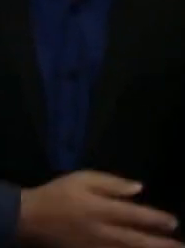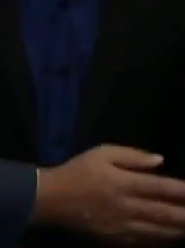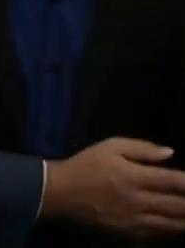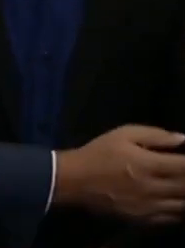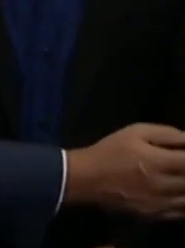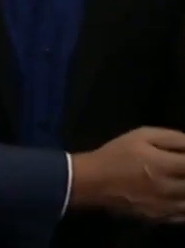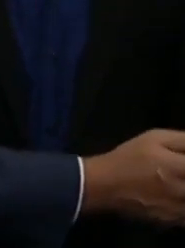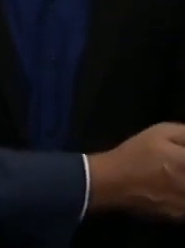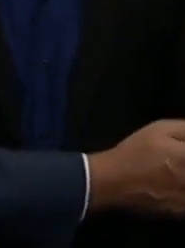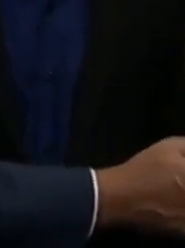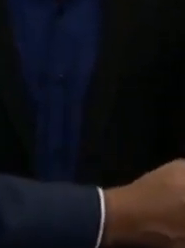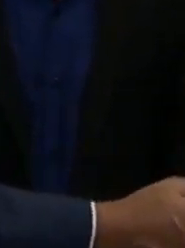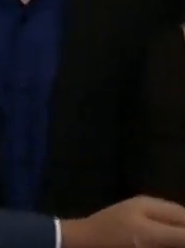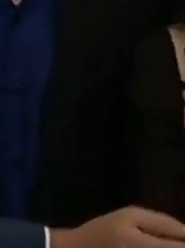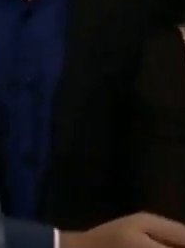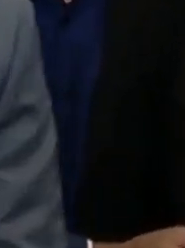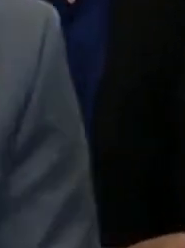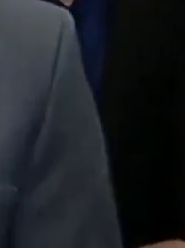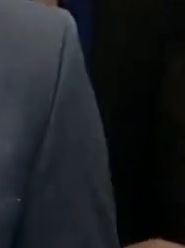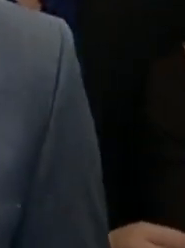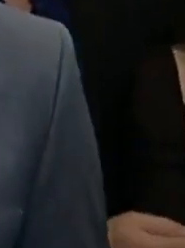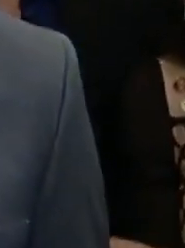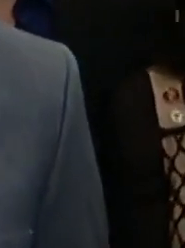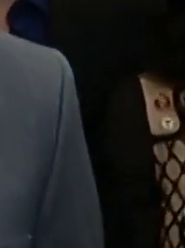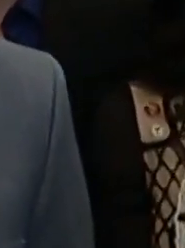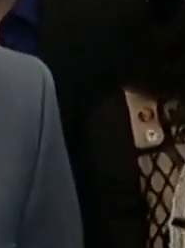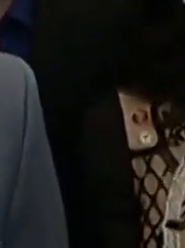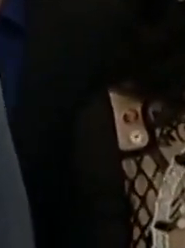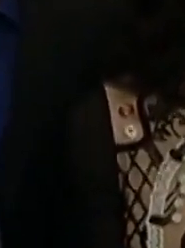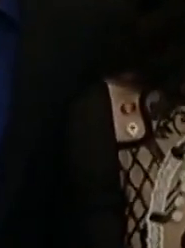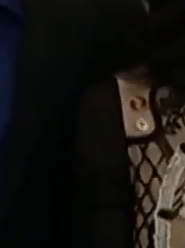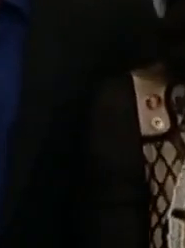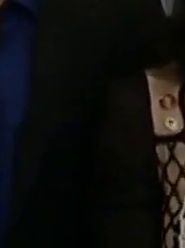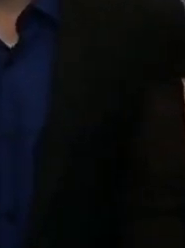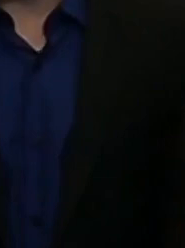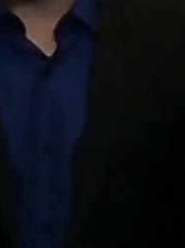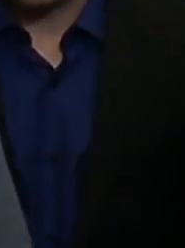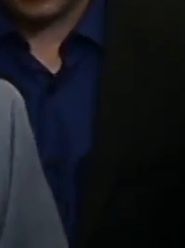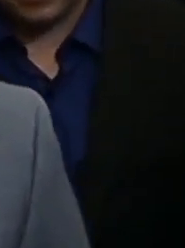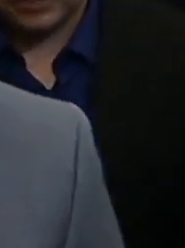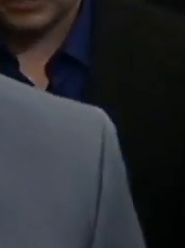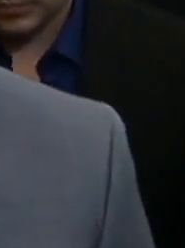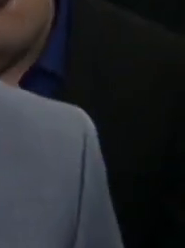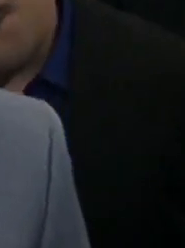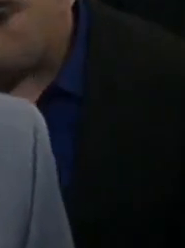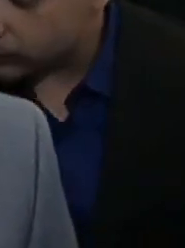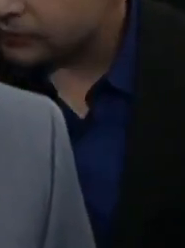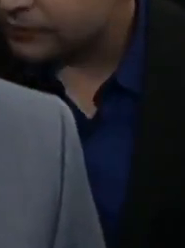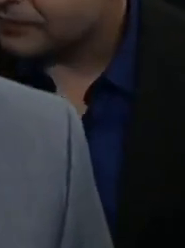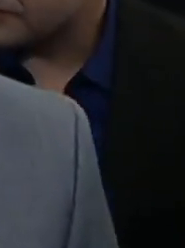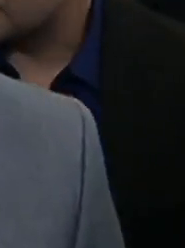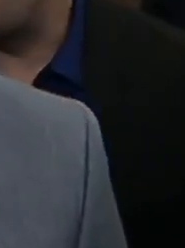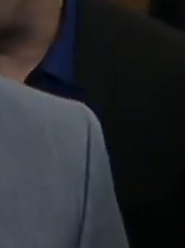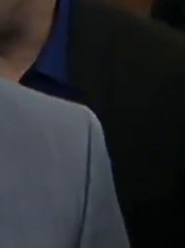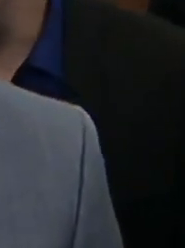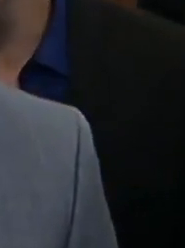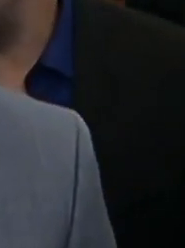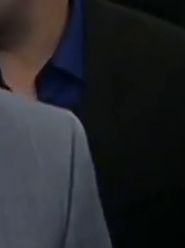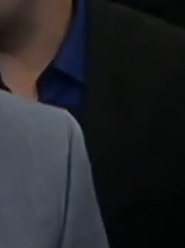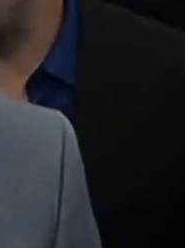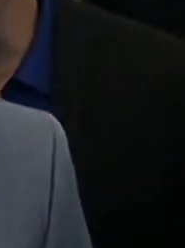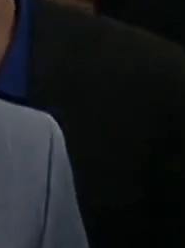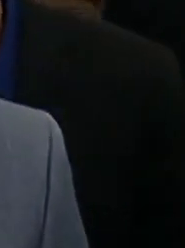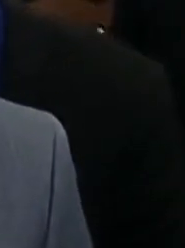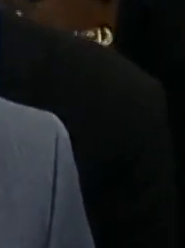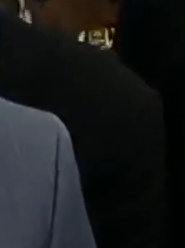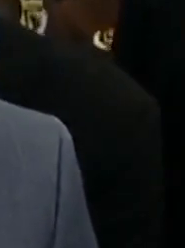palavra com ele. Governador. Governador Romeu Zema falando aqui ao vivo com a TV Assembleia. Governador,